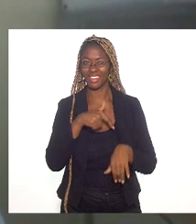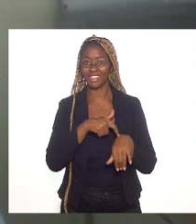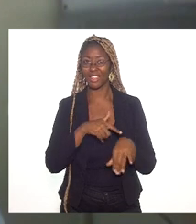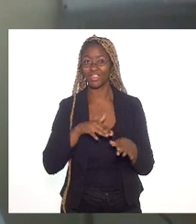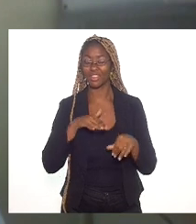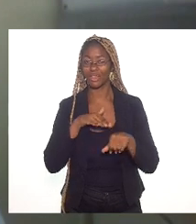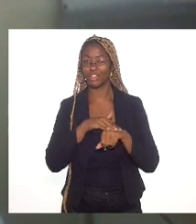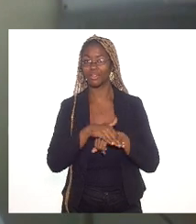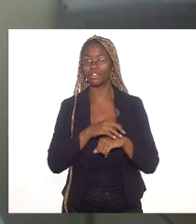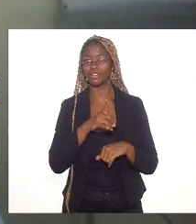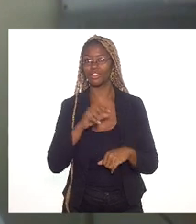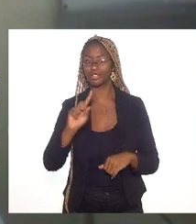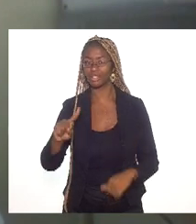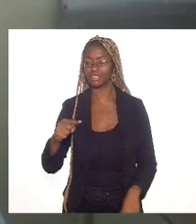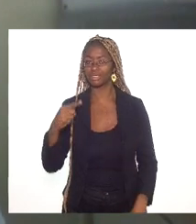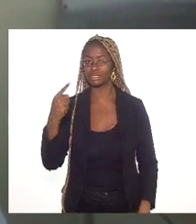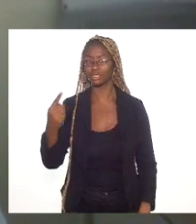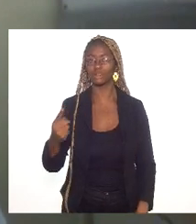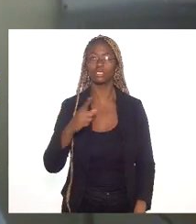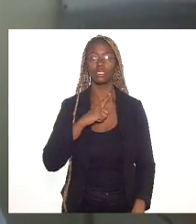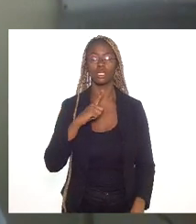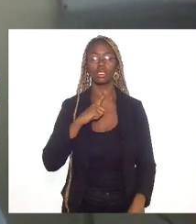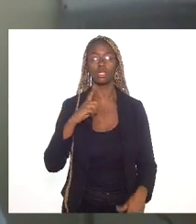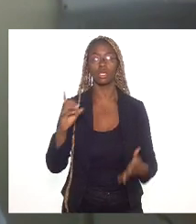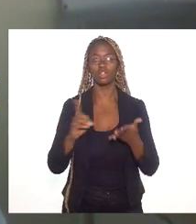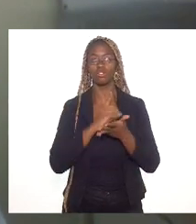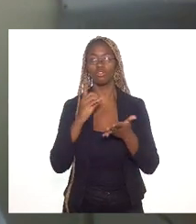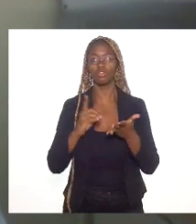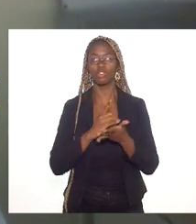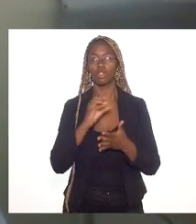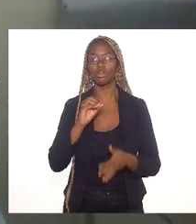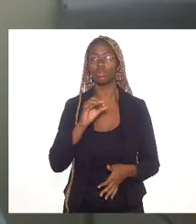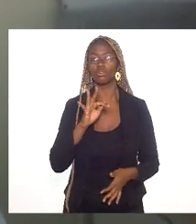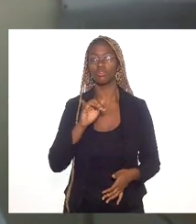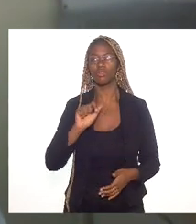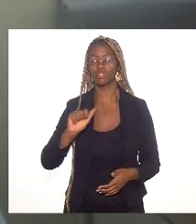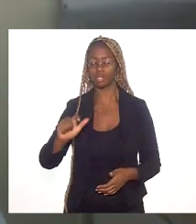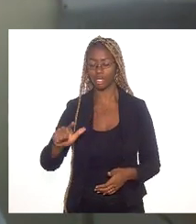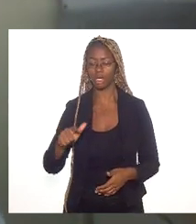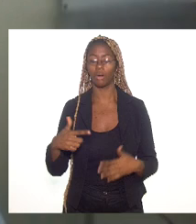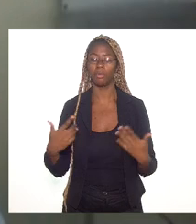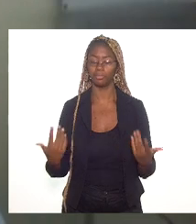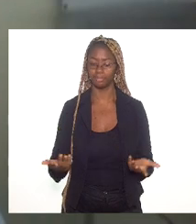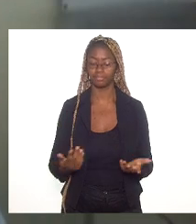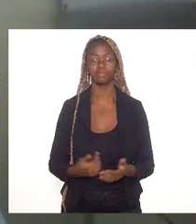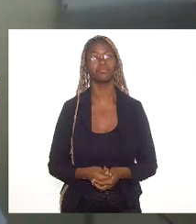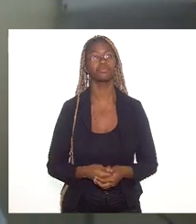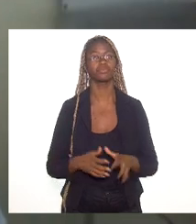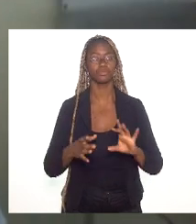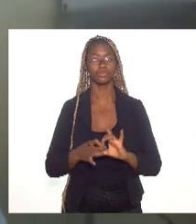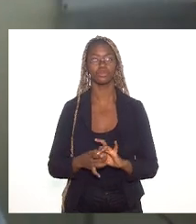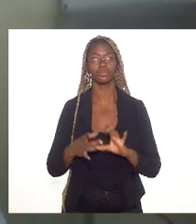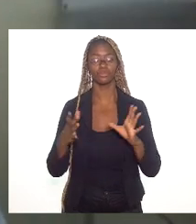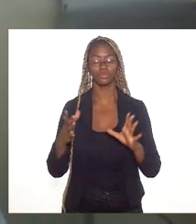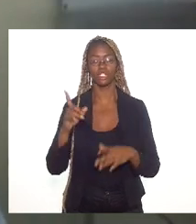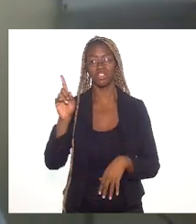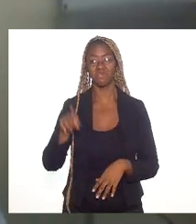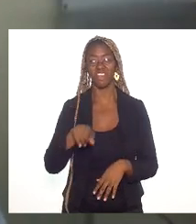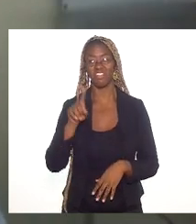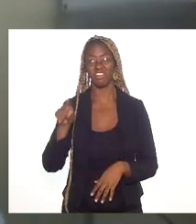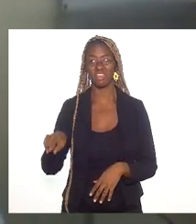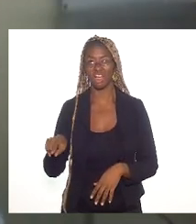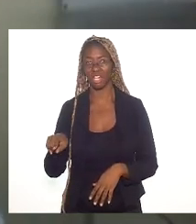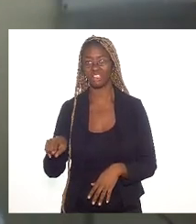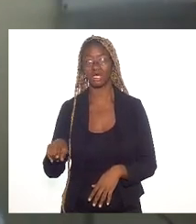ia sair no Diário Oficial a sanção, o senhor me telefonou decepcionado que ela foi vetada. E nós derrubamos